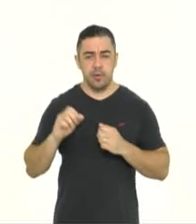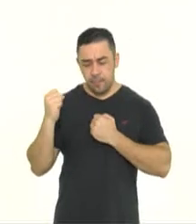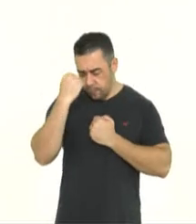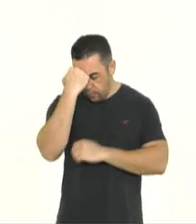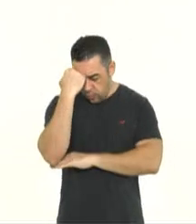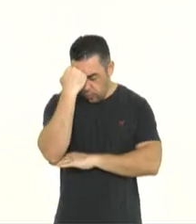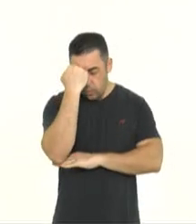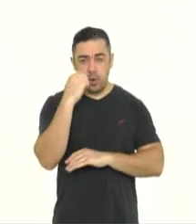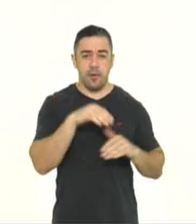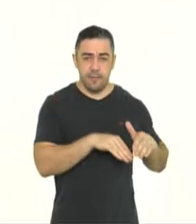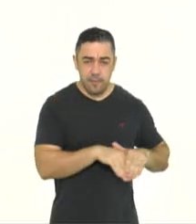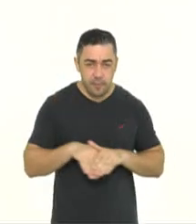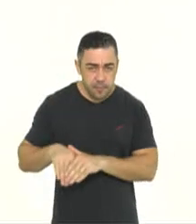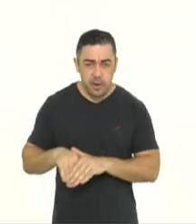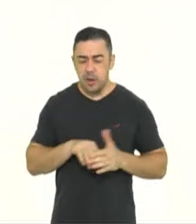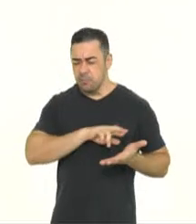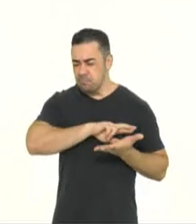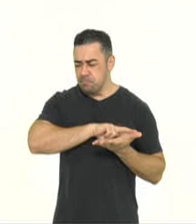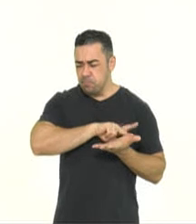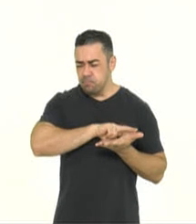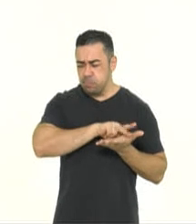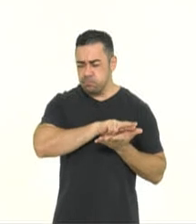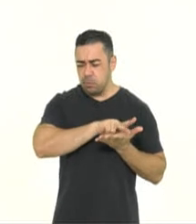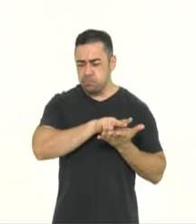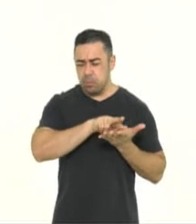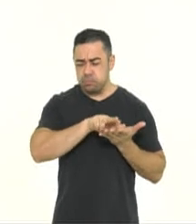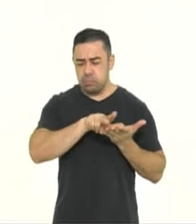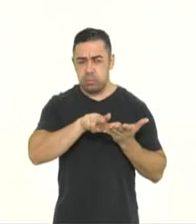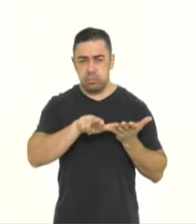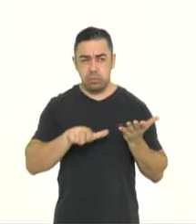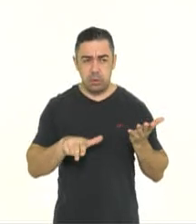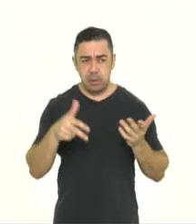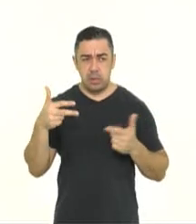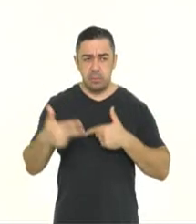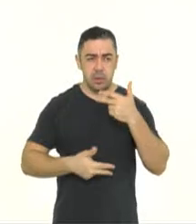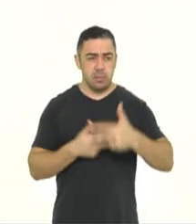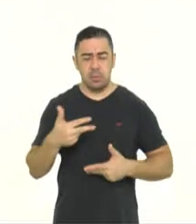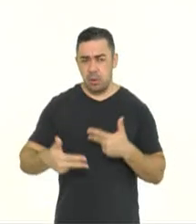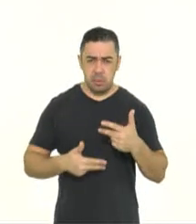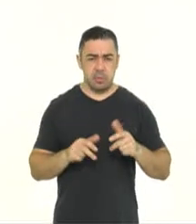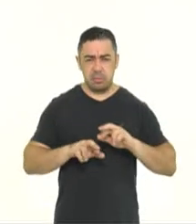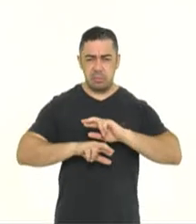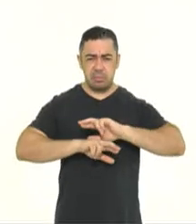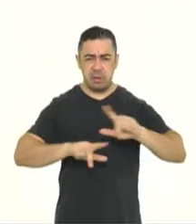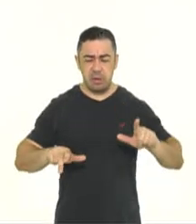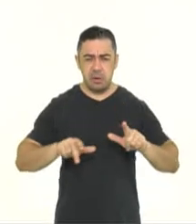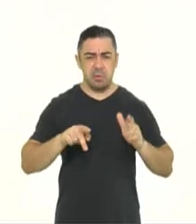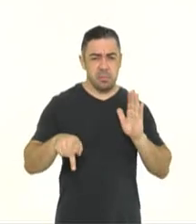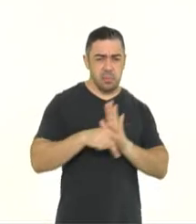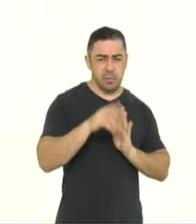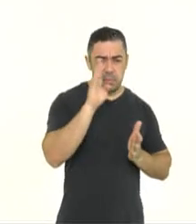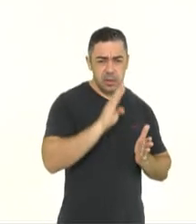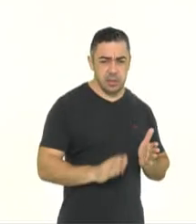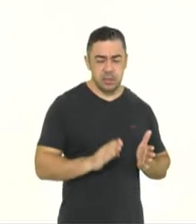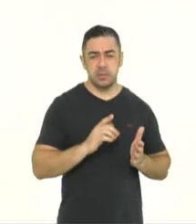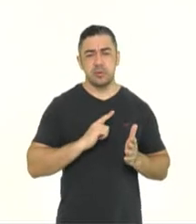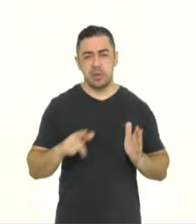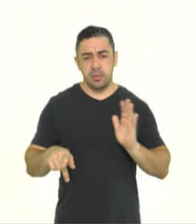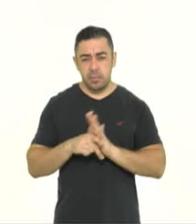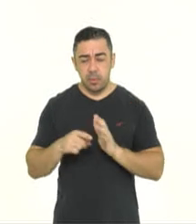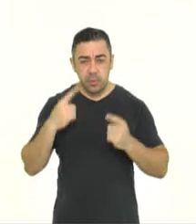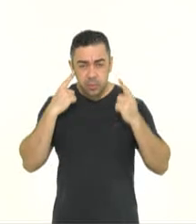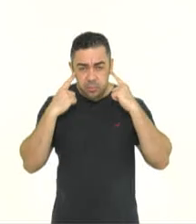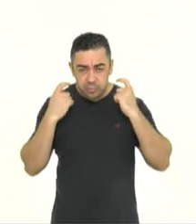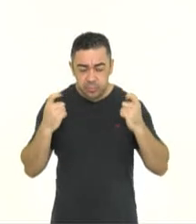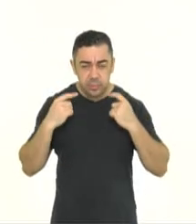funk, blues, jazz, sertanejo, hip hop, MPB, chorinho, música eletrônica,